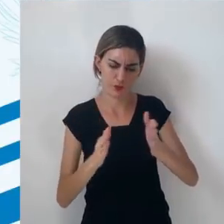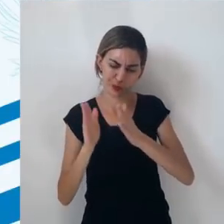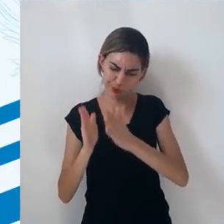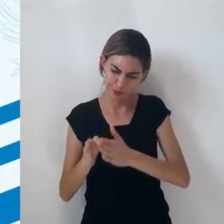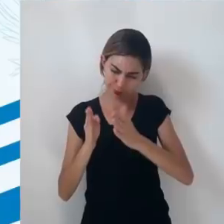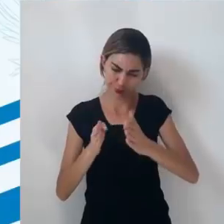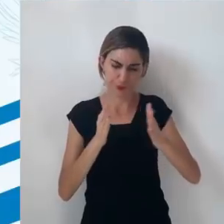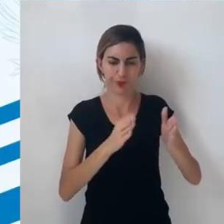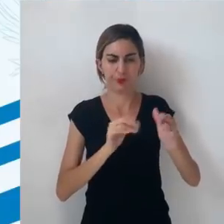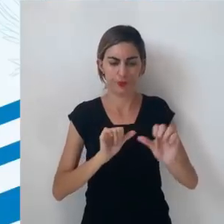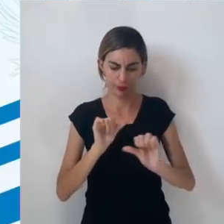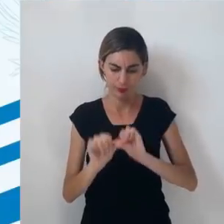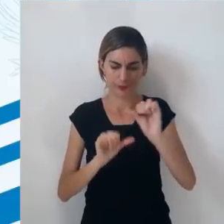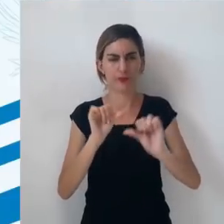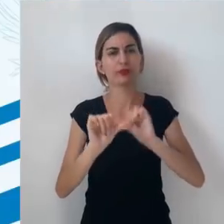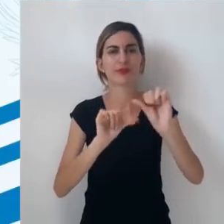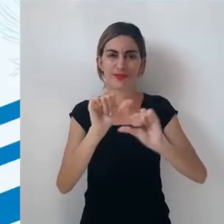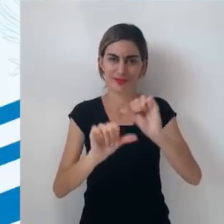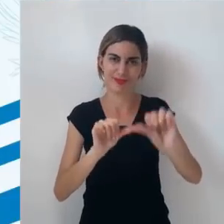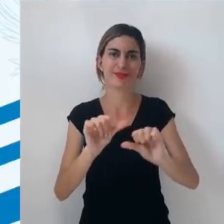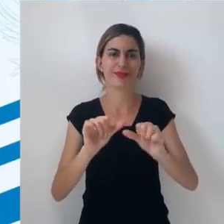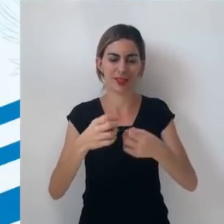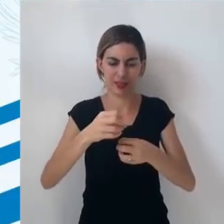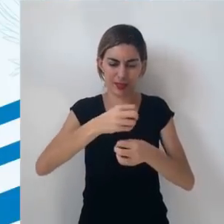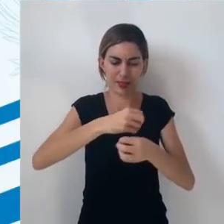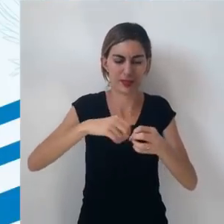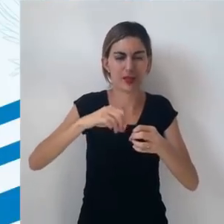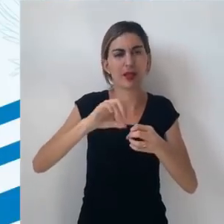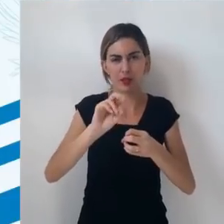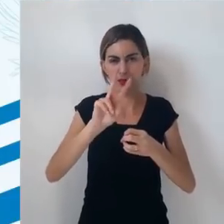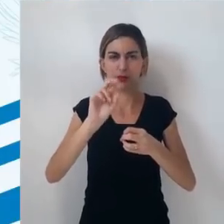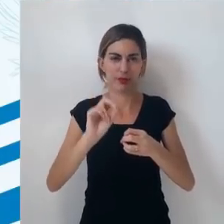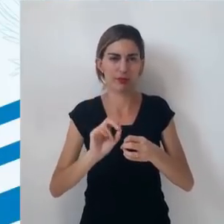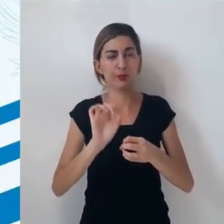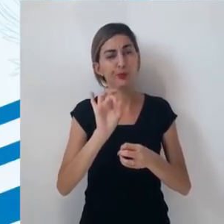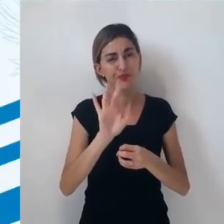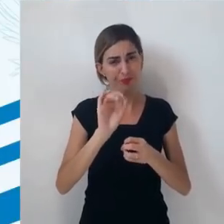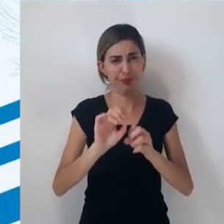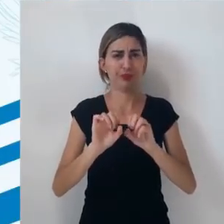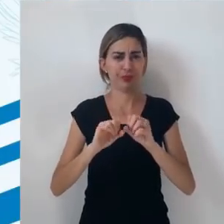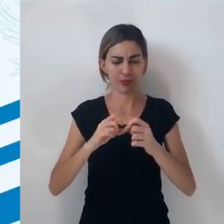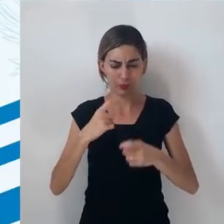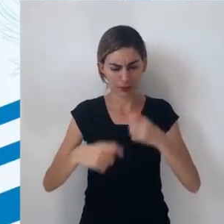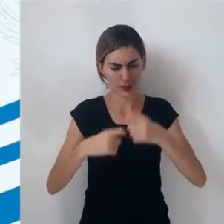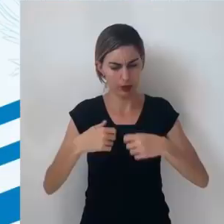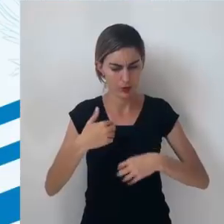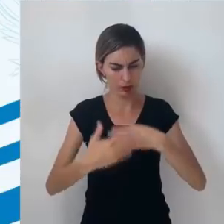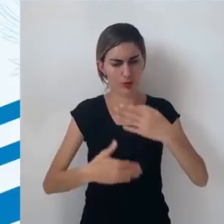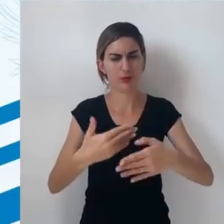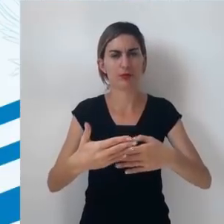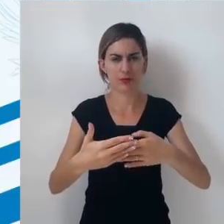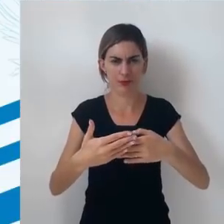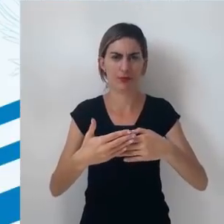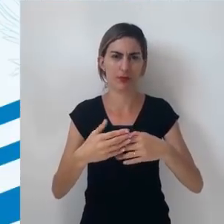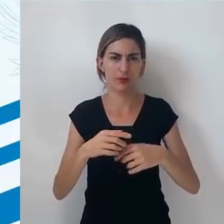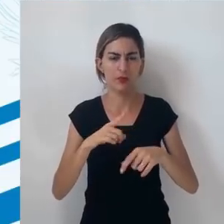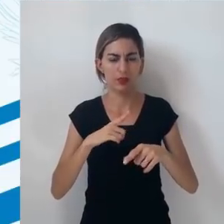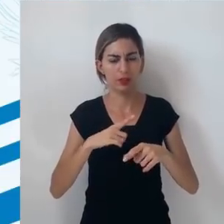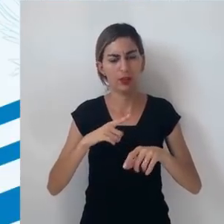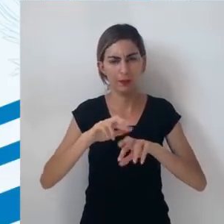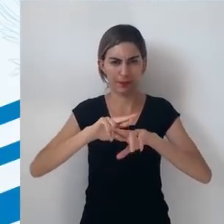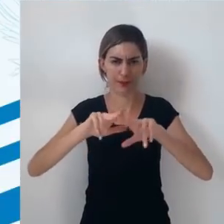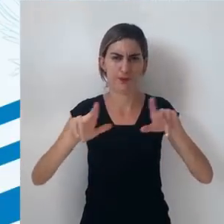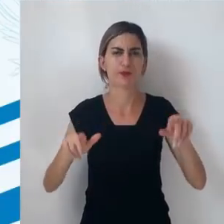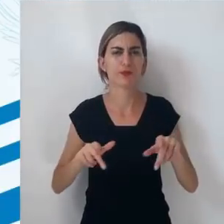várias fases de modificações da célula-ovo. Só que no sistema reprodutor humano, a gente também tem